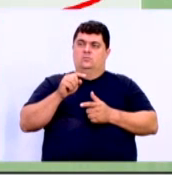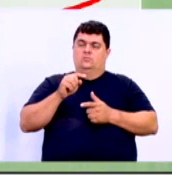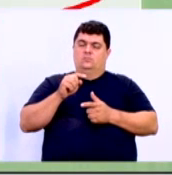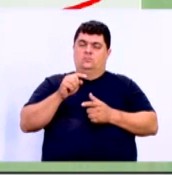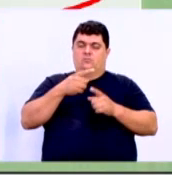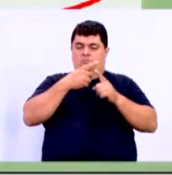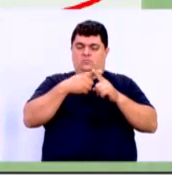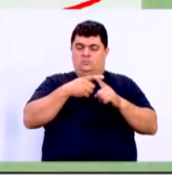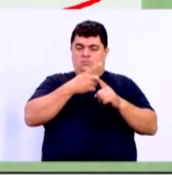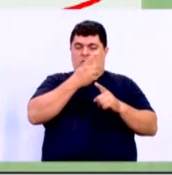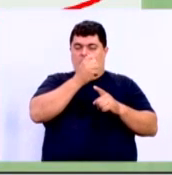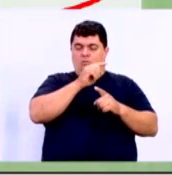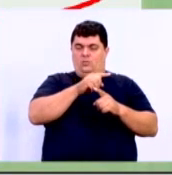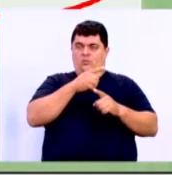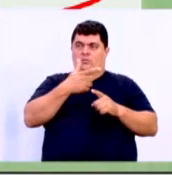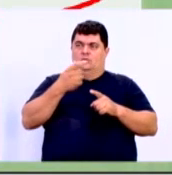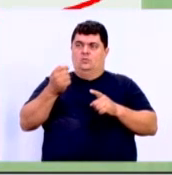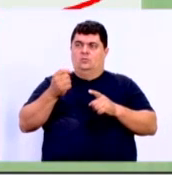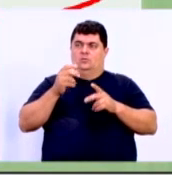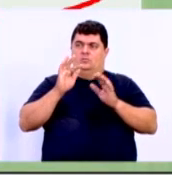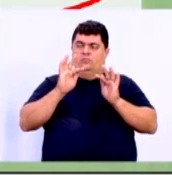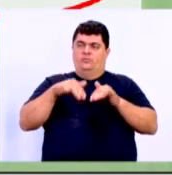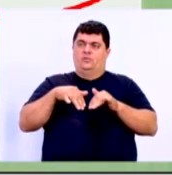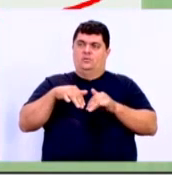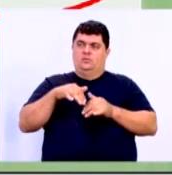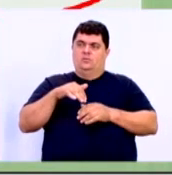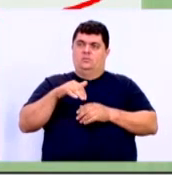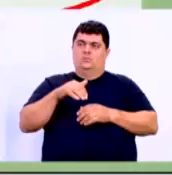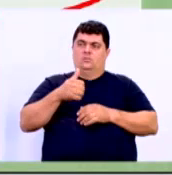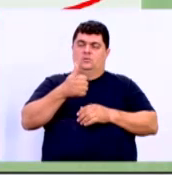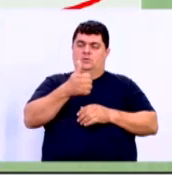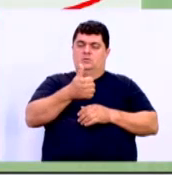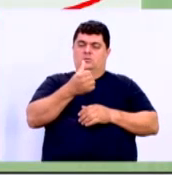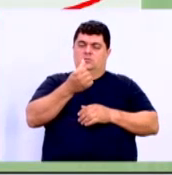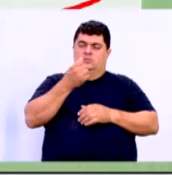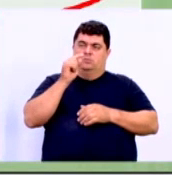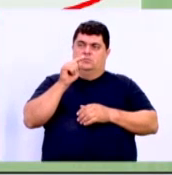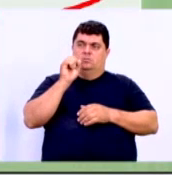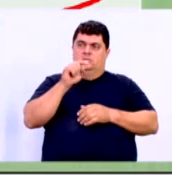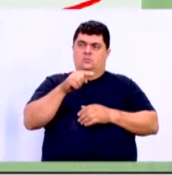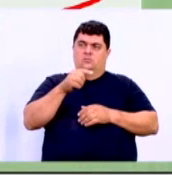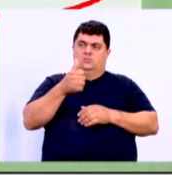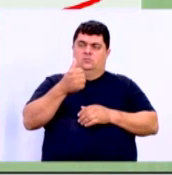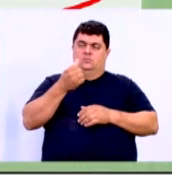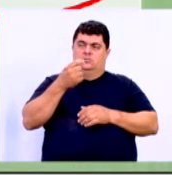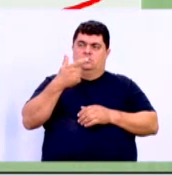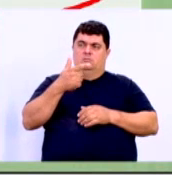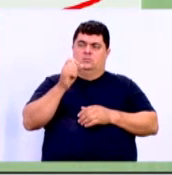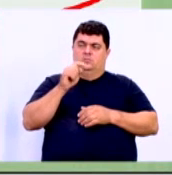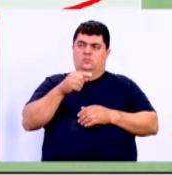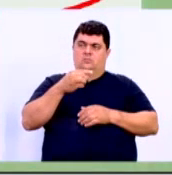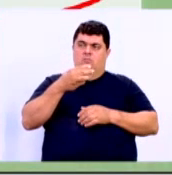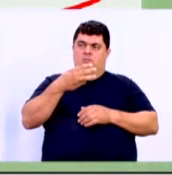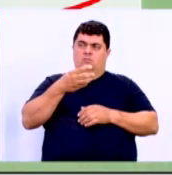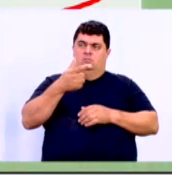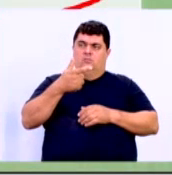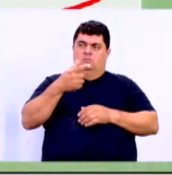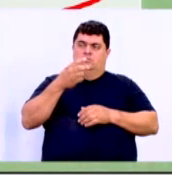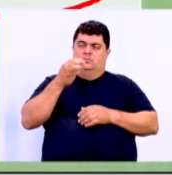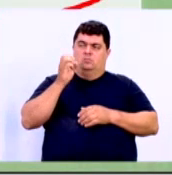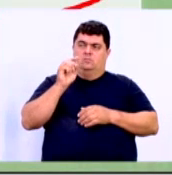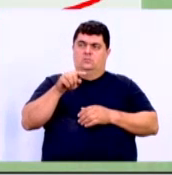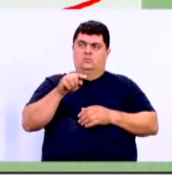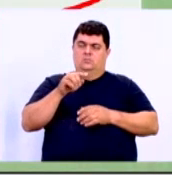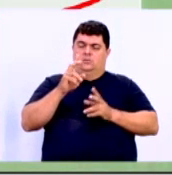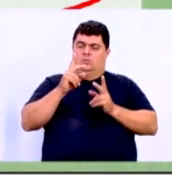e foi. Final, somamos tudo, e esse valor aqui é igual a